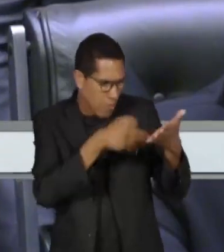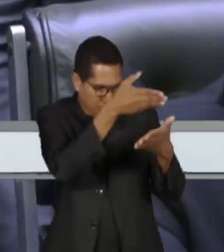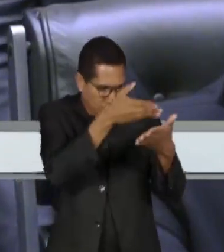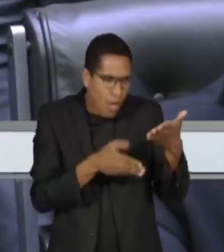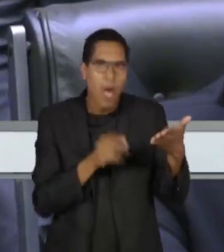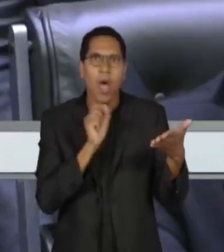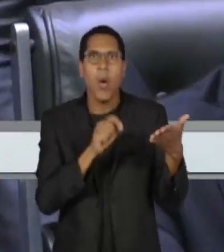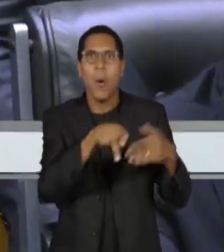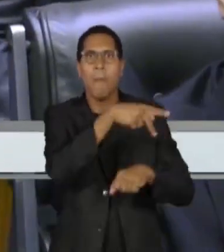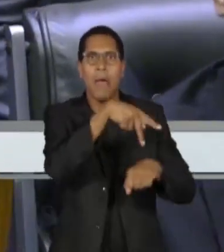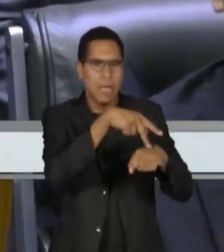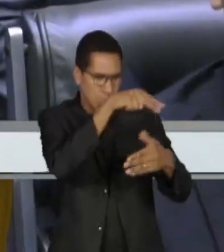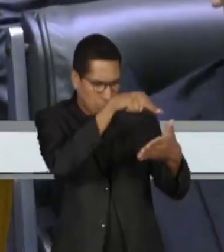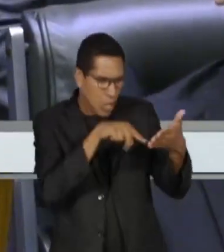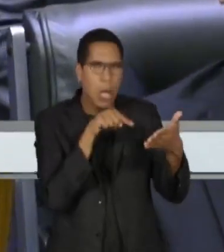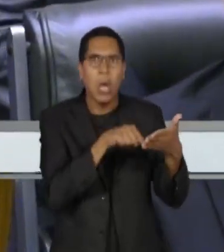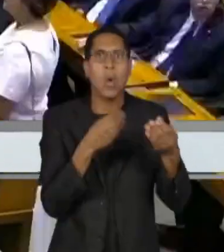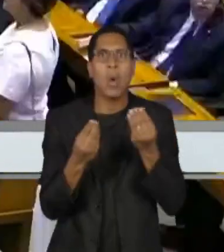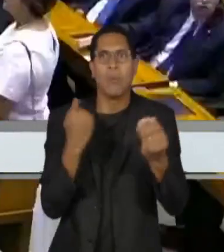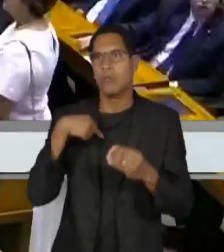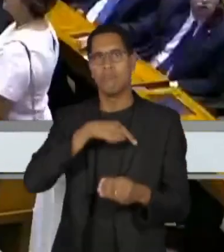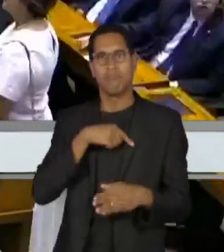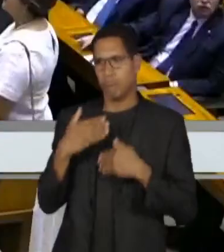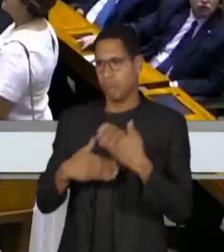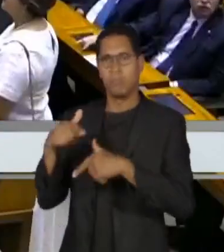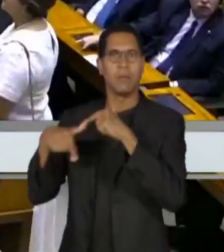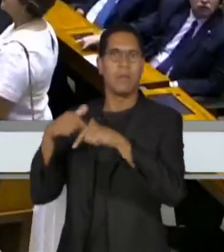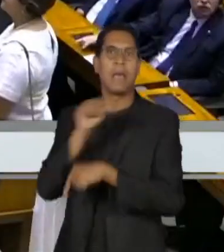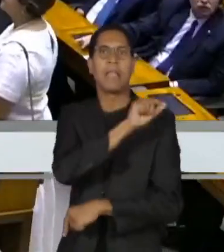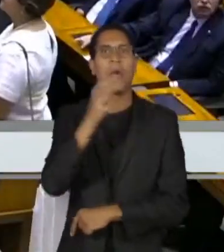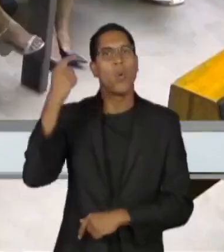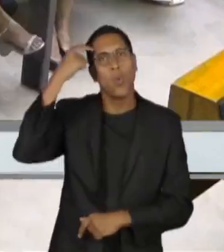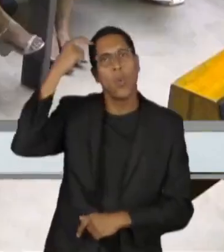cada um faça a sua avaliação. Senhoras e senhores,